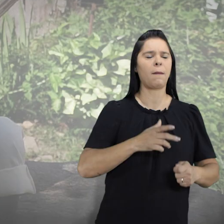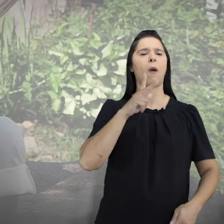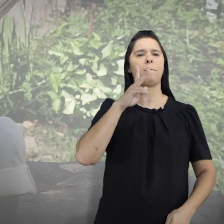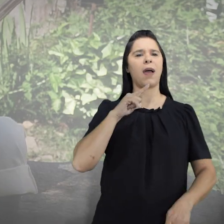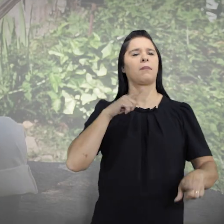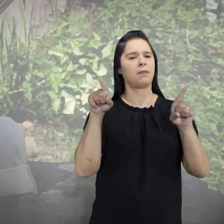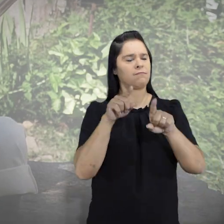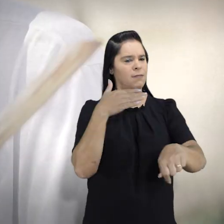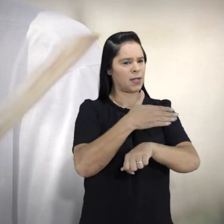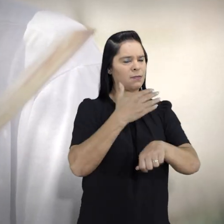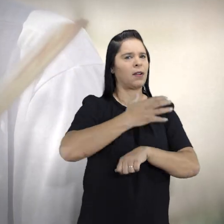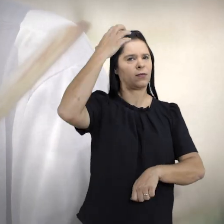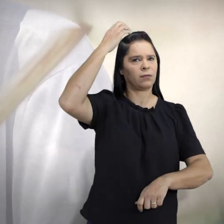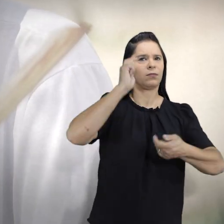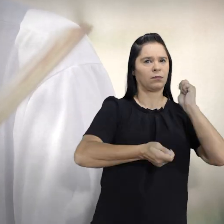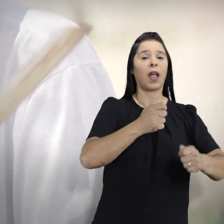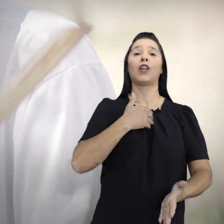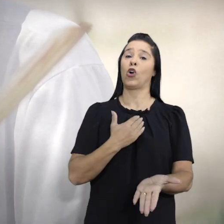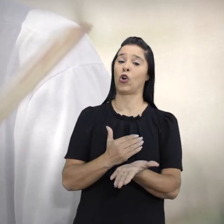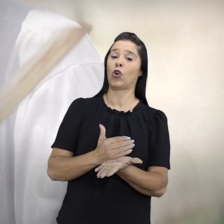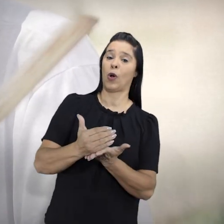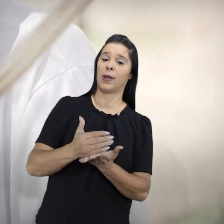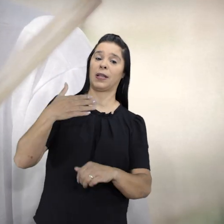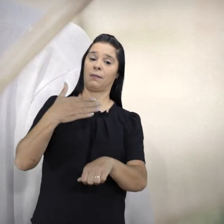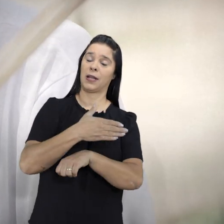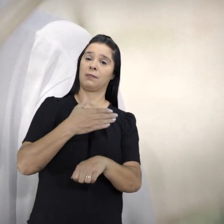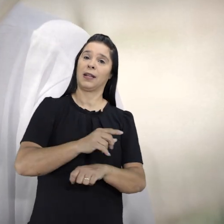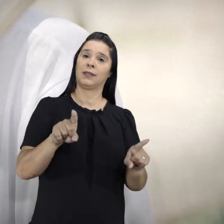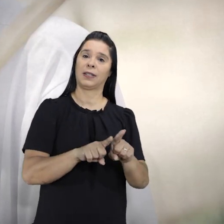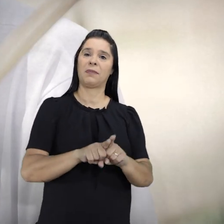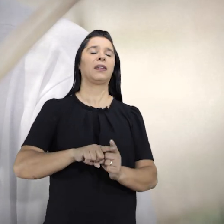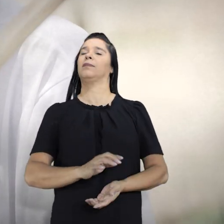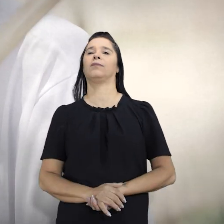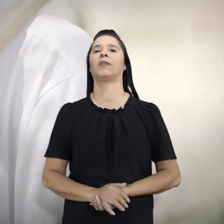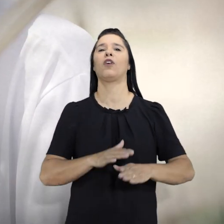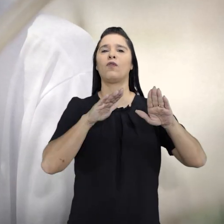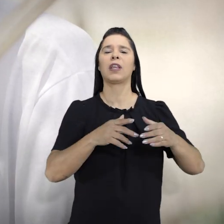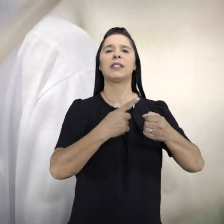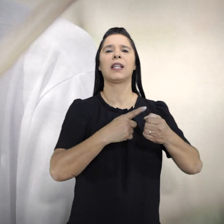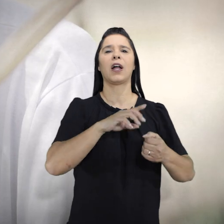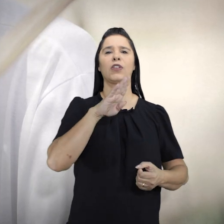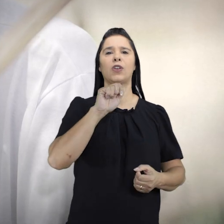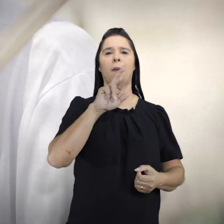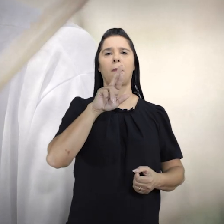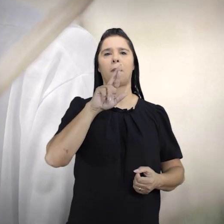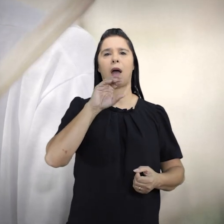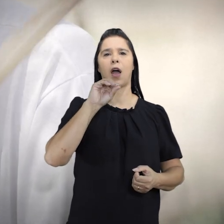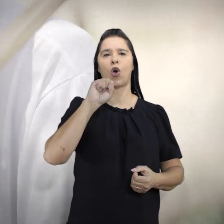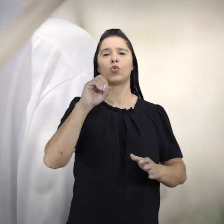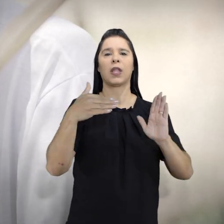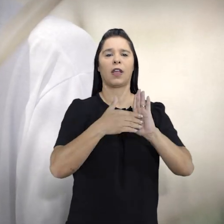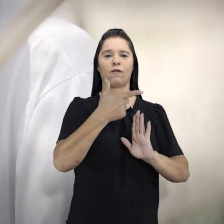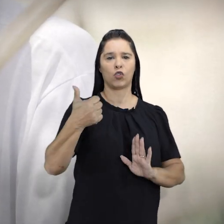aí eu comecei participando do congado. E fiquei na cidade de Barroso participando do congado até 21